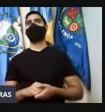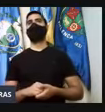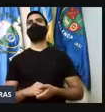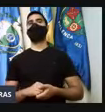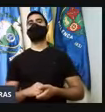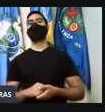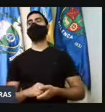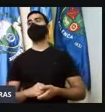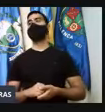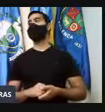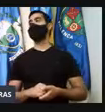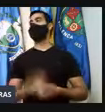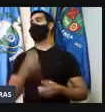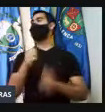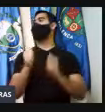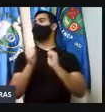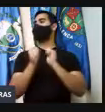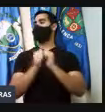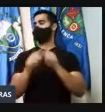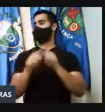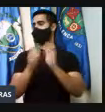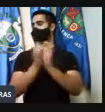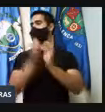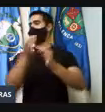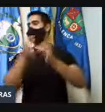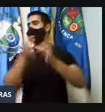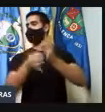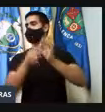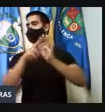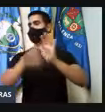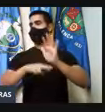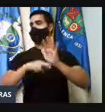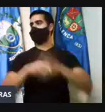Parecer em conjunto da Comissão de Constituição e Redação